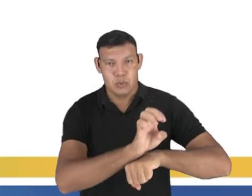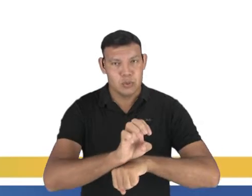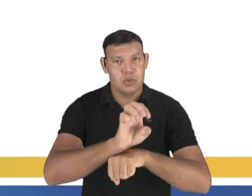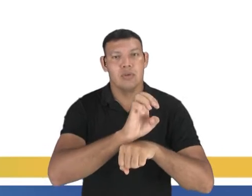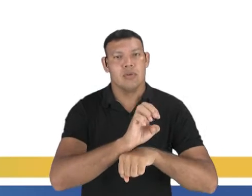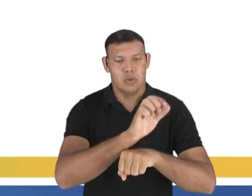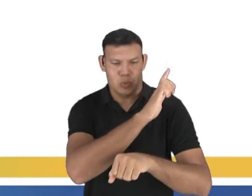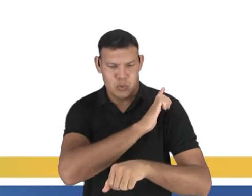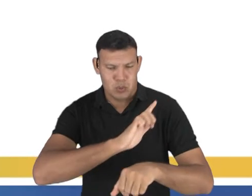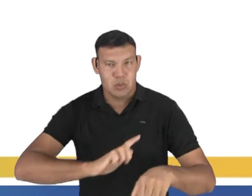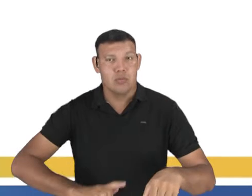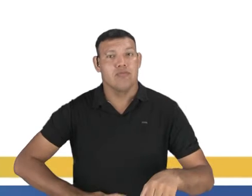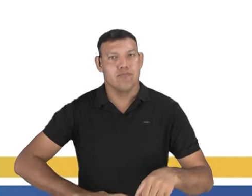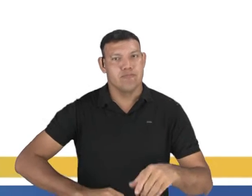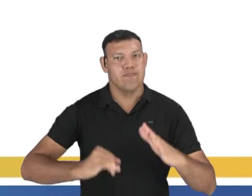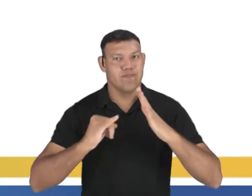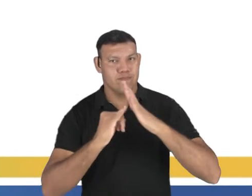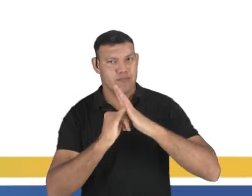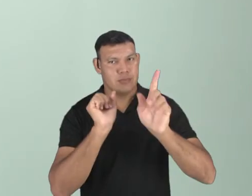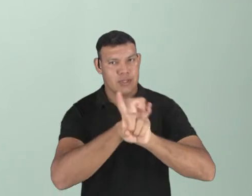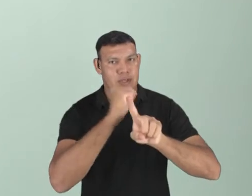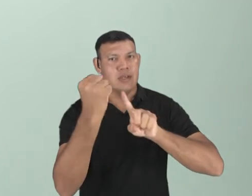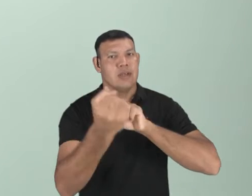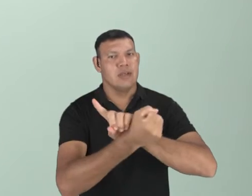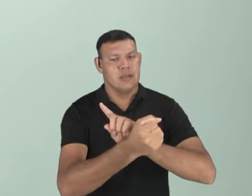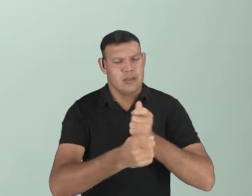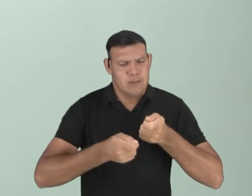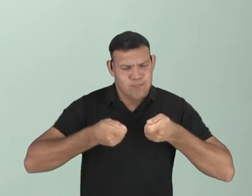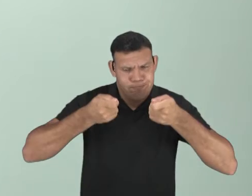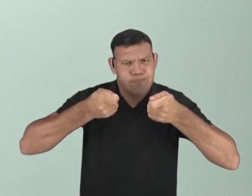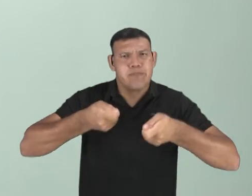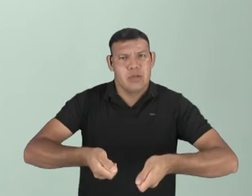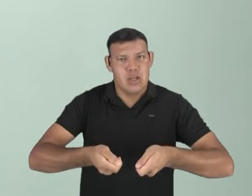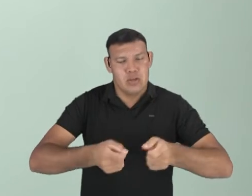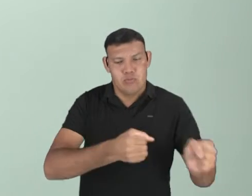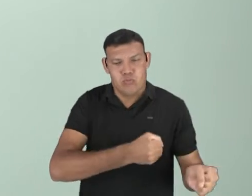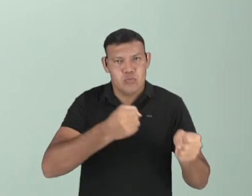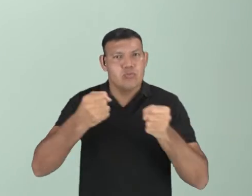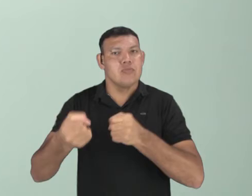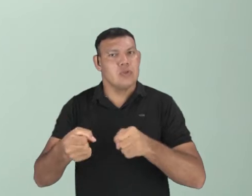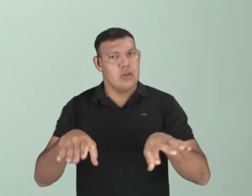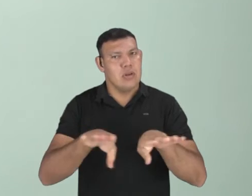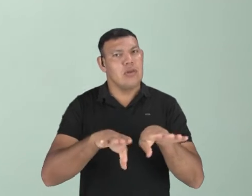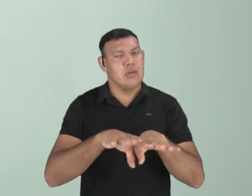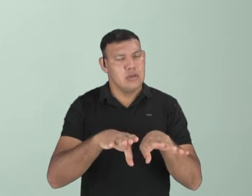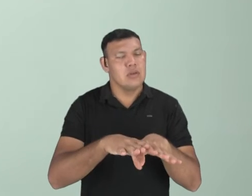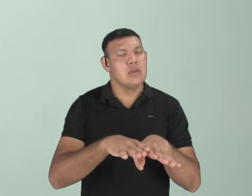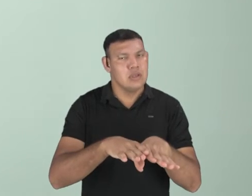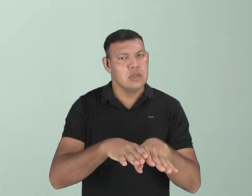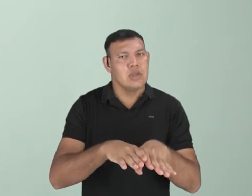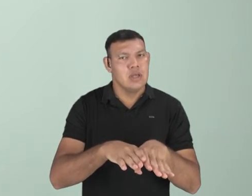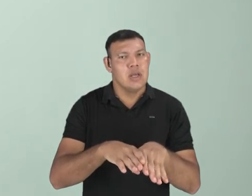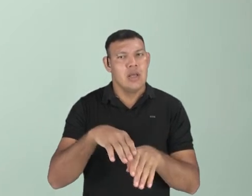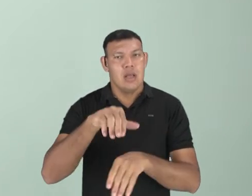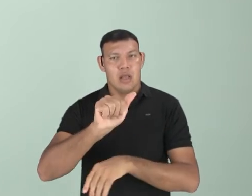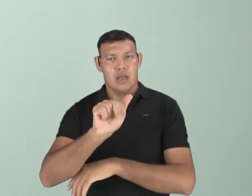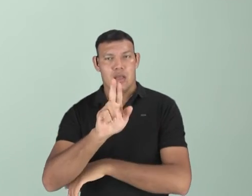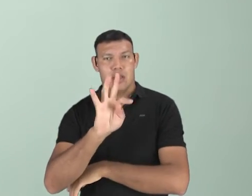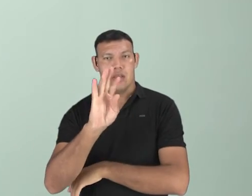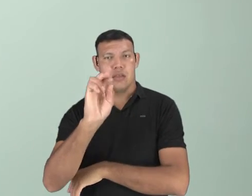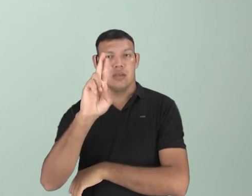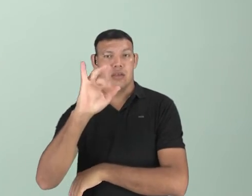enquanto instituição social, ele tem que impor o seu poder e a sua autoridade no sentido